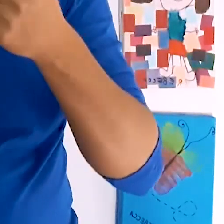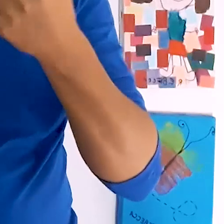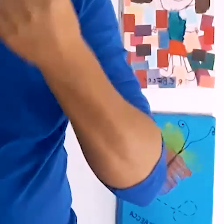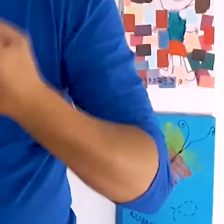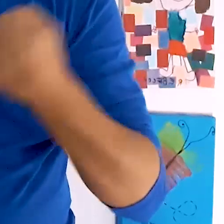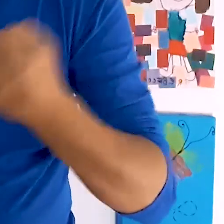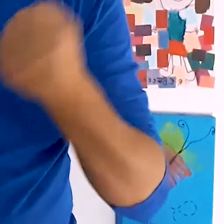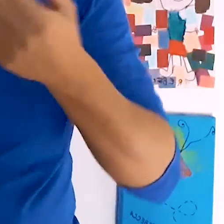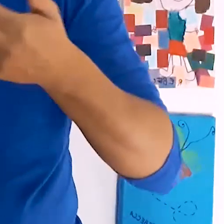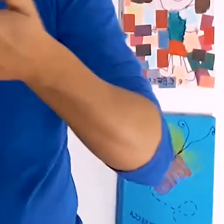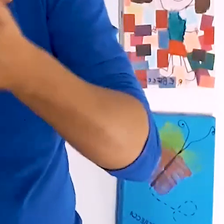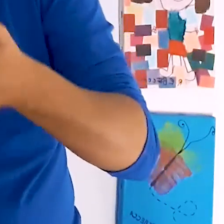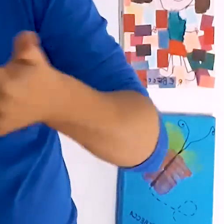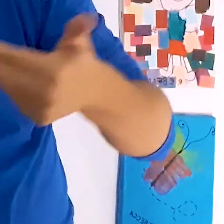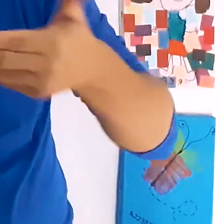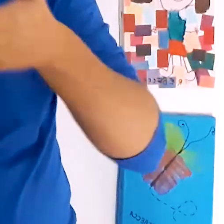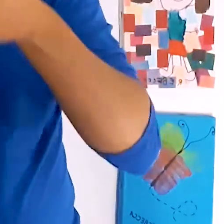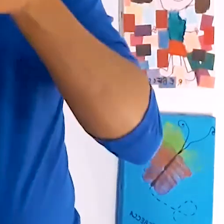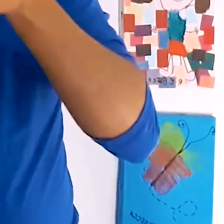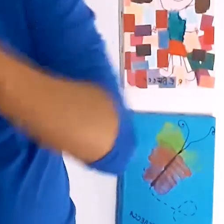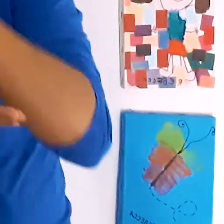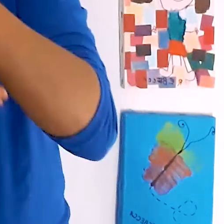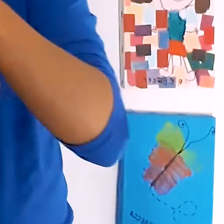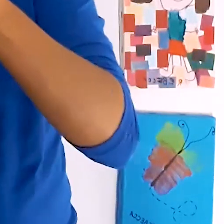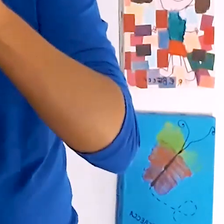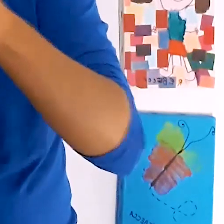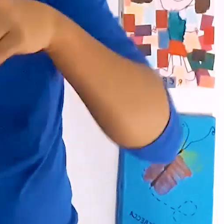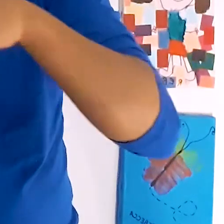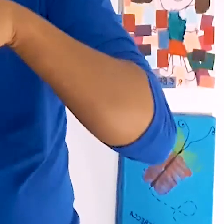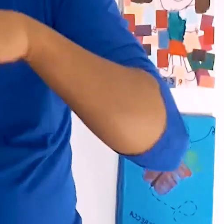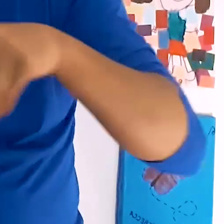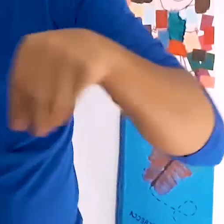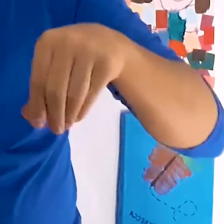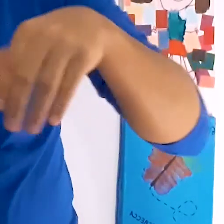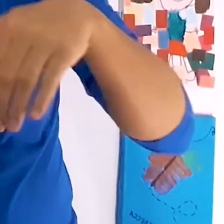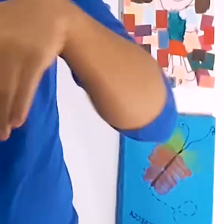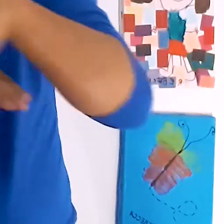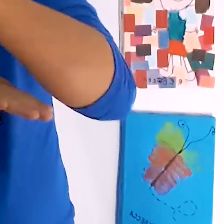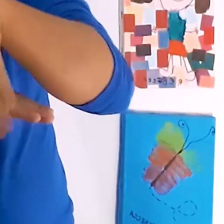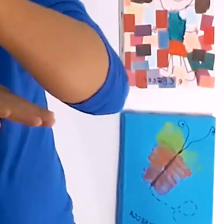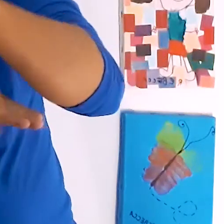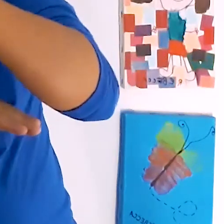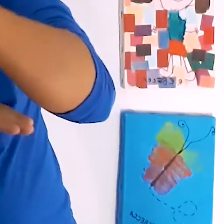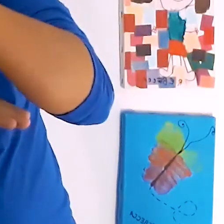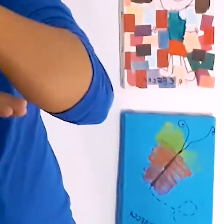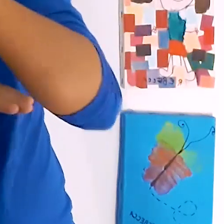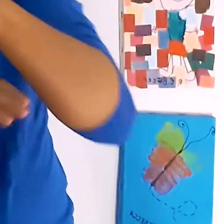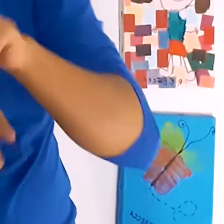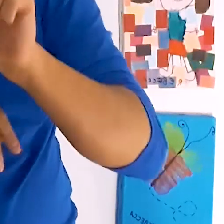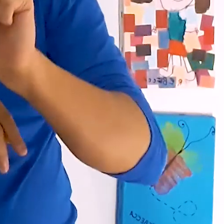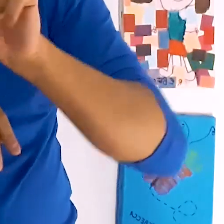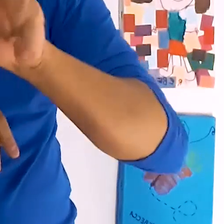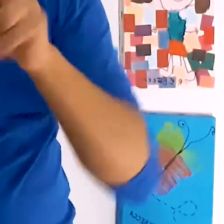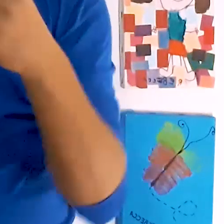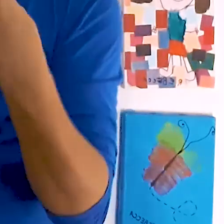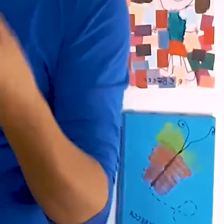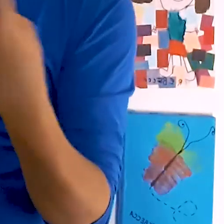são aqueles meios de transportes que passam no solo, nas